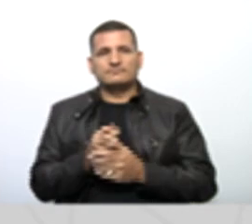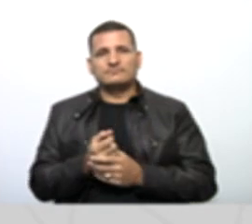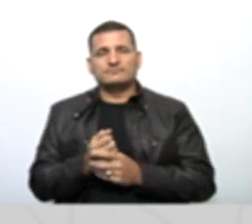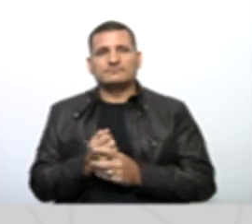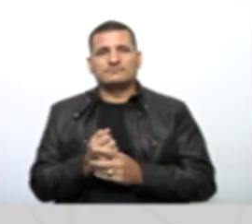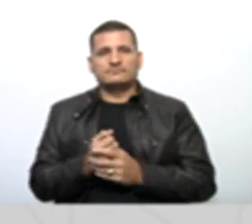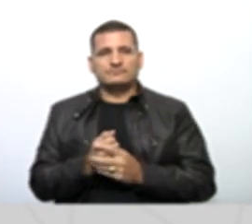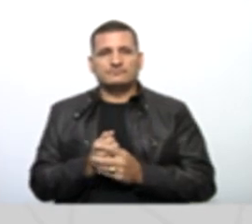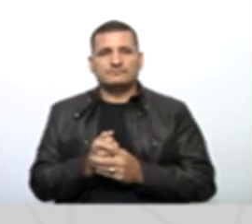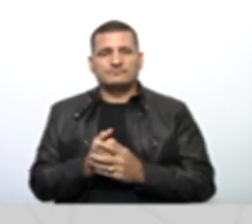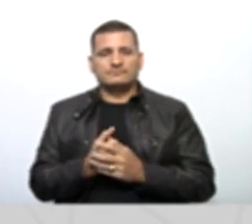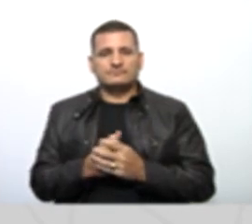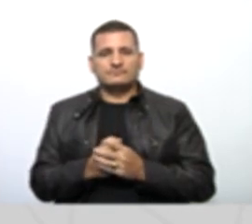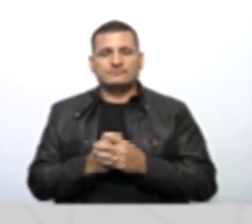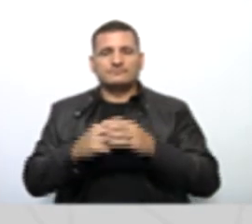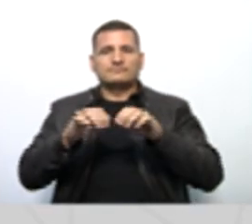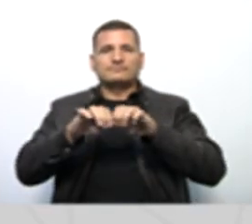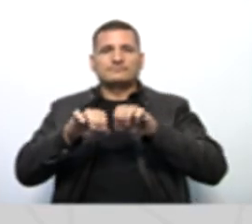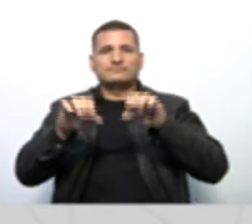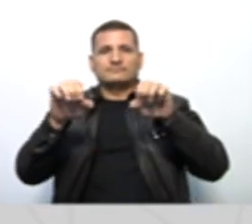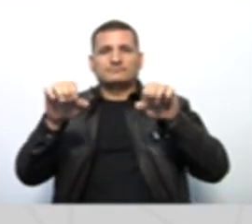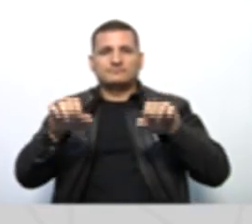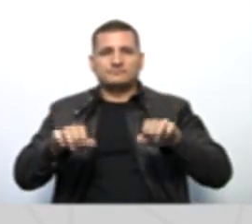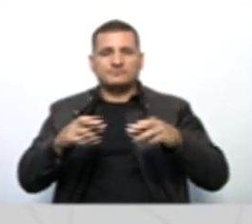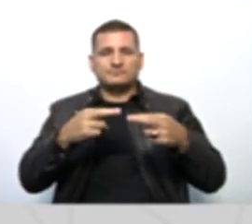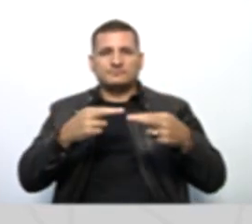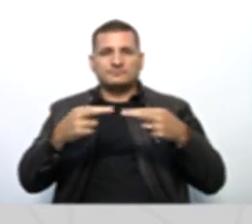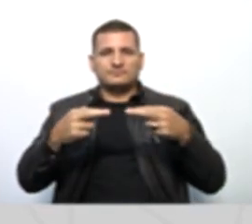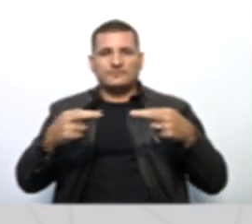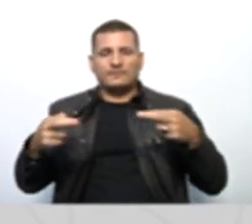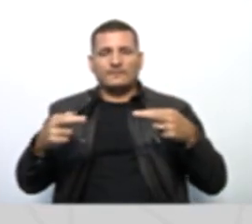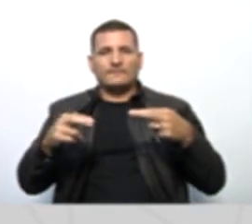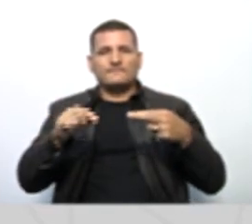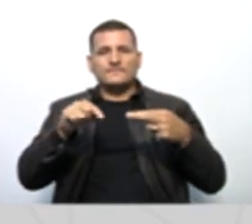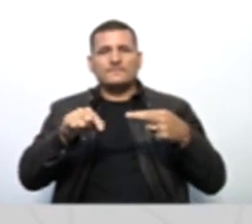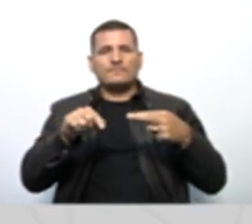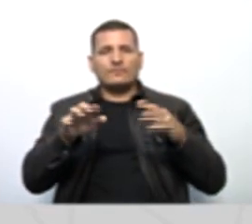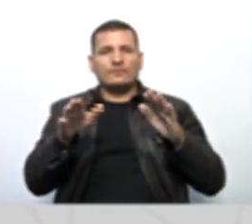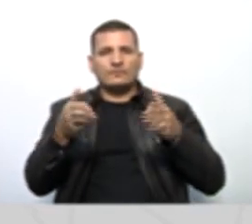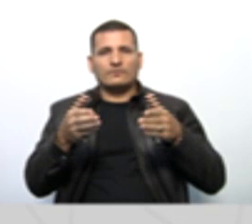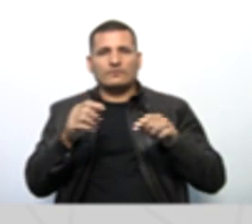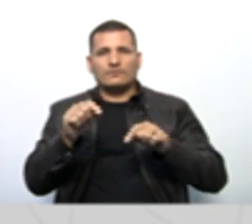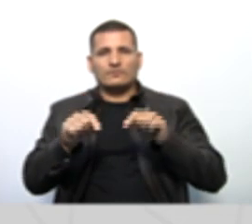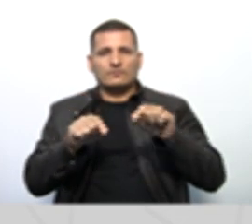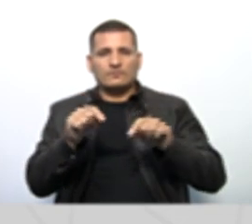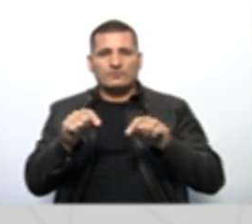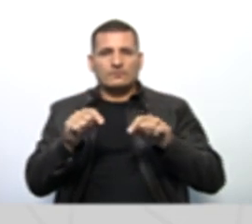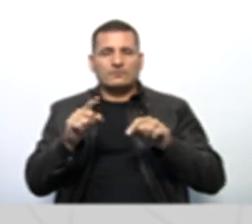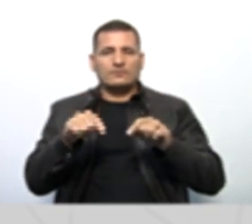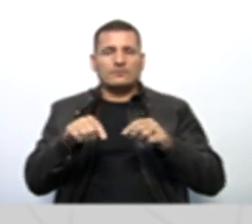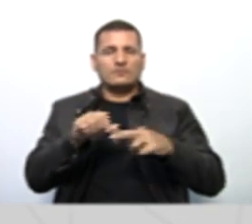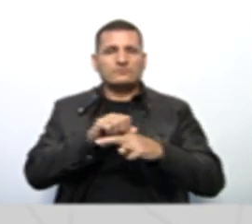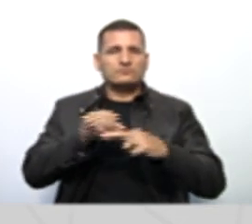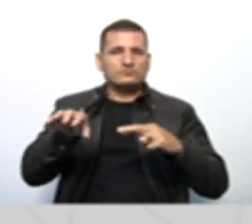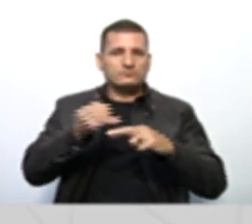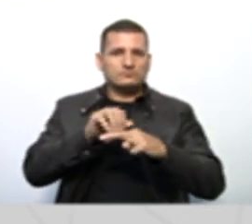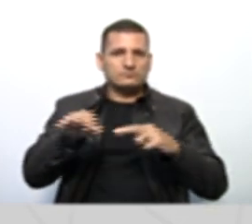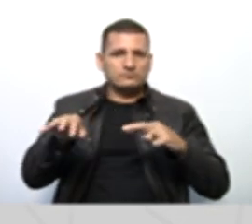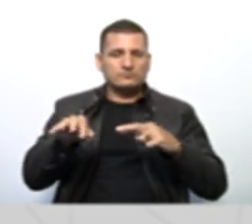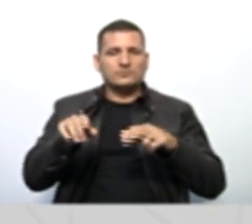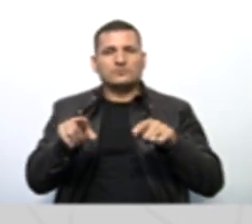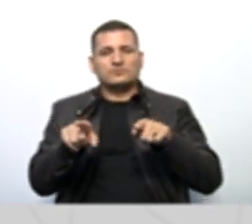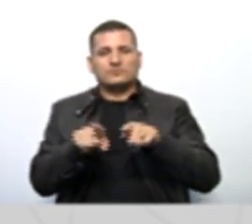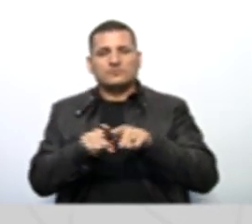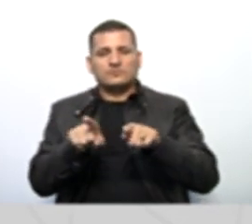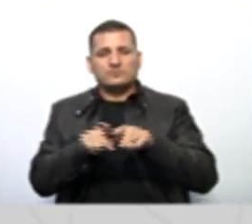infraestrutura física de redes né de maneira genérica viso que pessoal visa a conexão física e energização